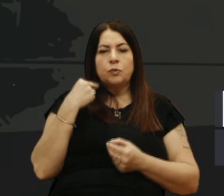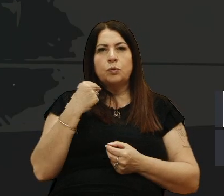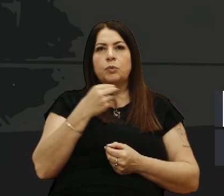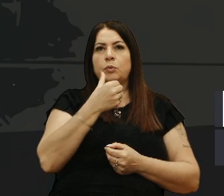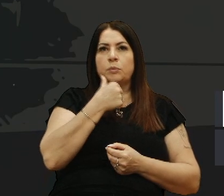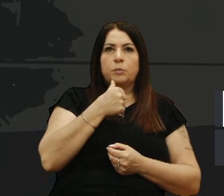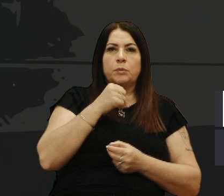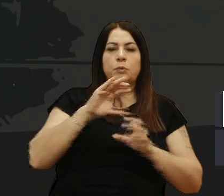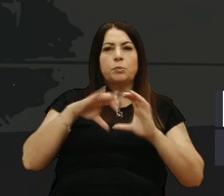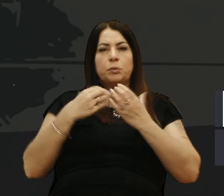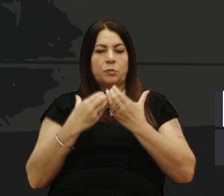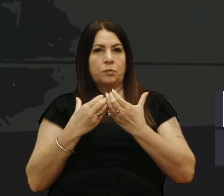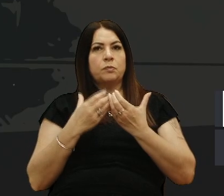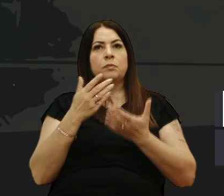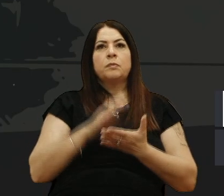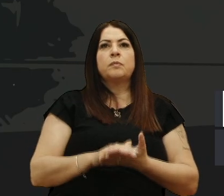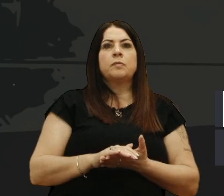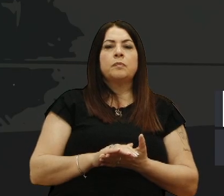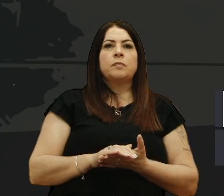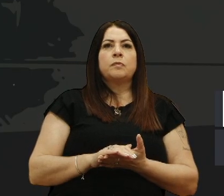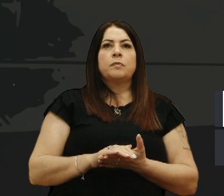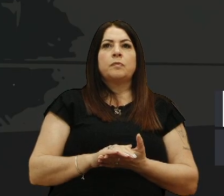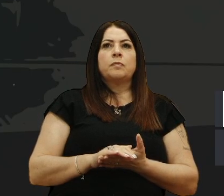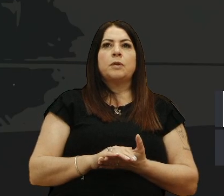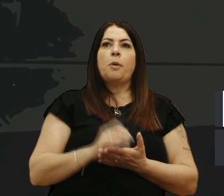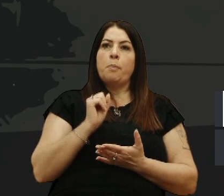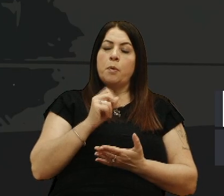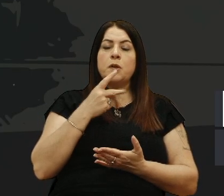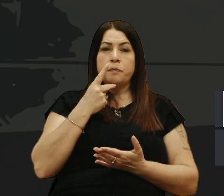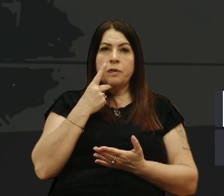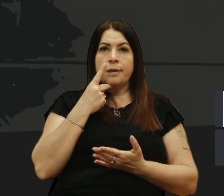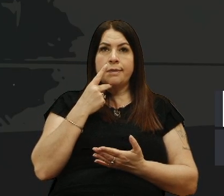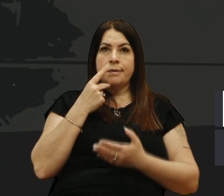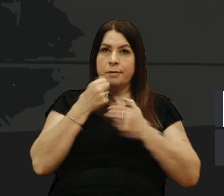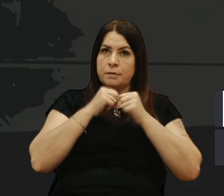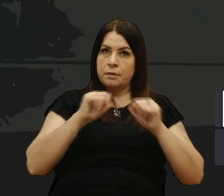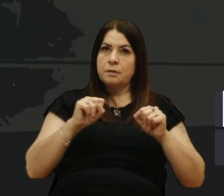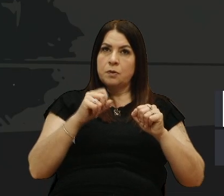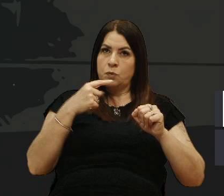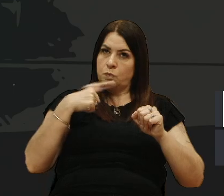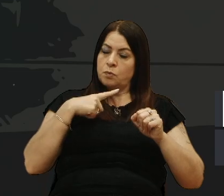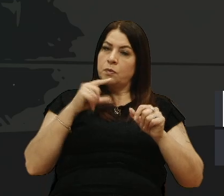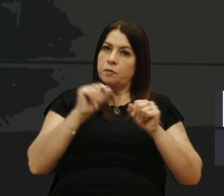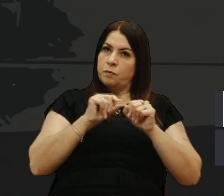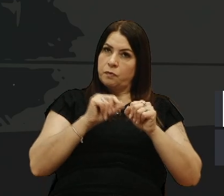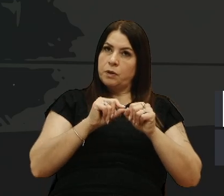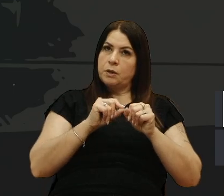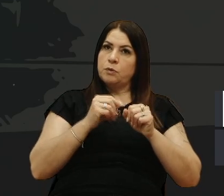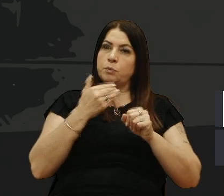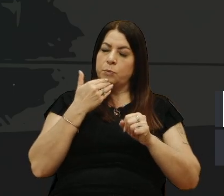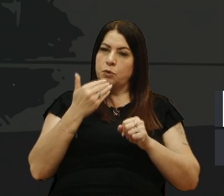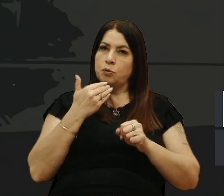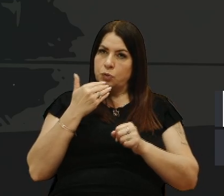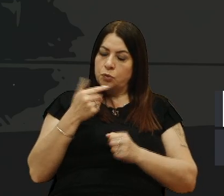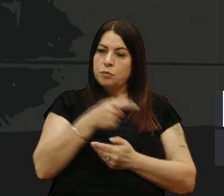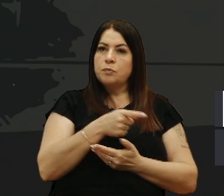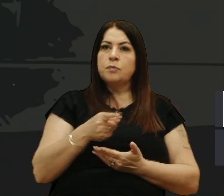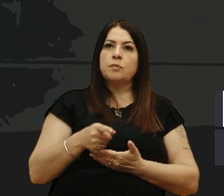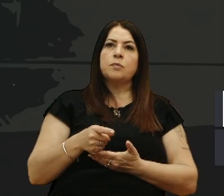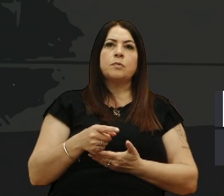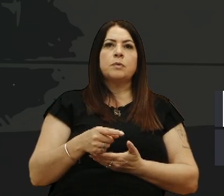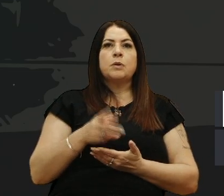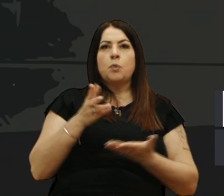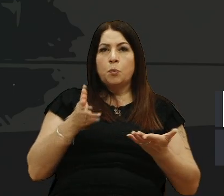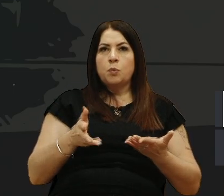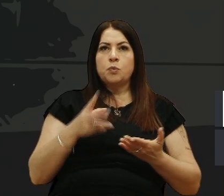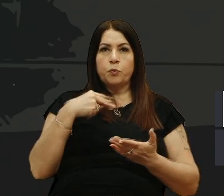vereadores, à comunidade em geral, e eu posso dizer que as secretarias do qual tenho feito as reivindicações, sendo